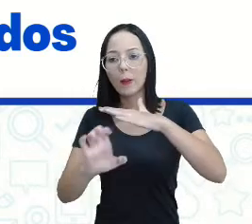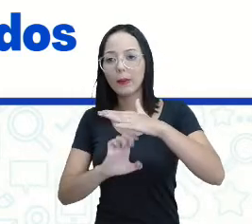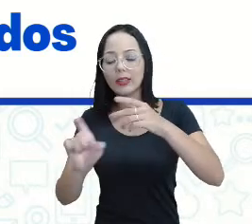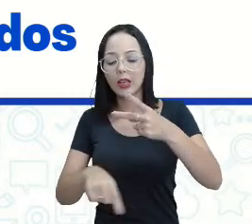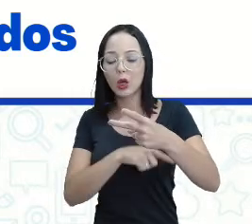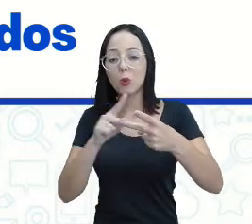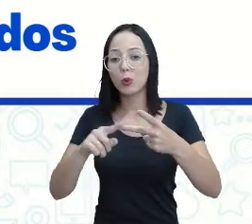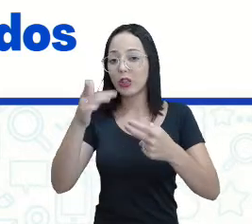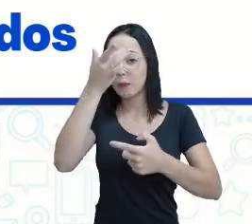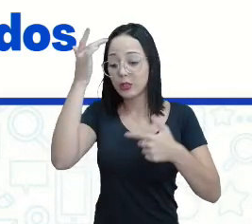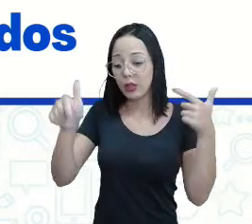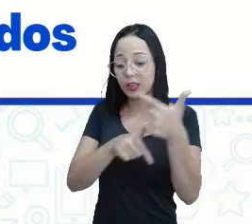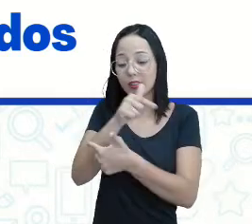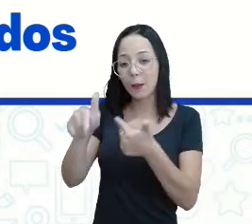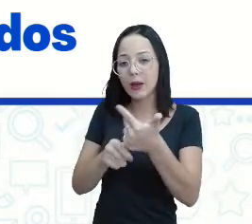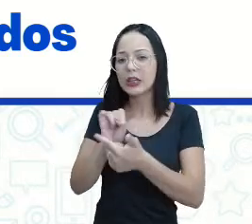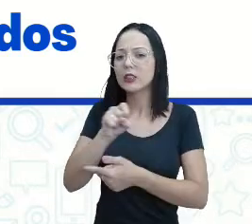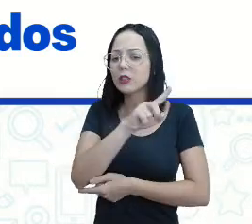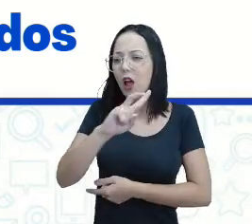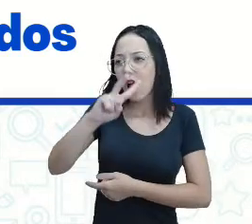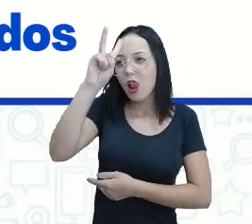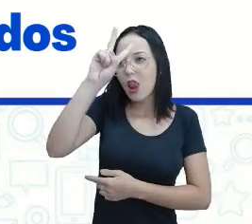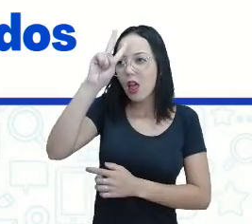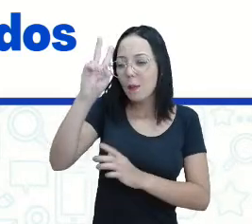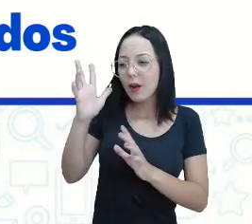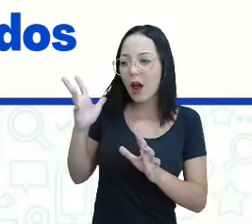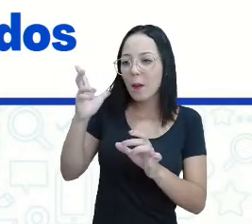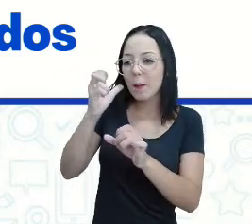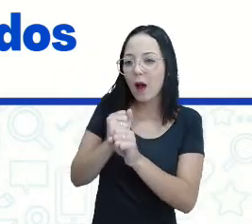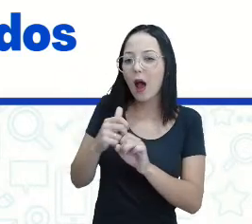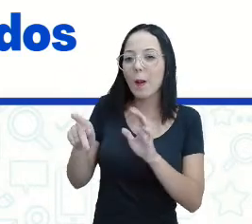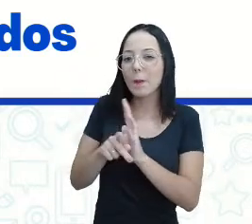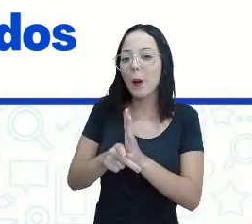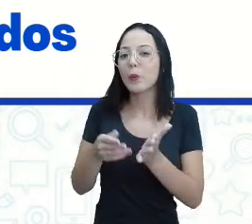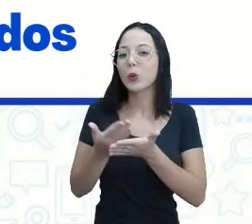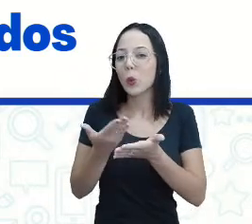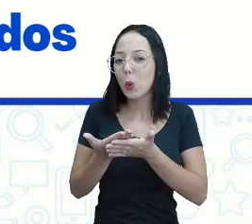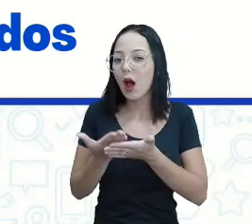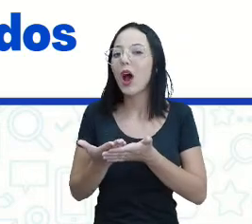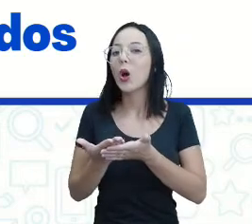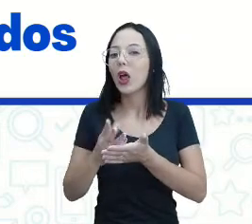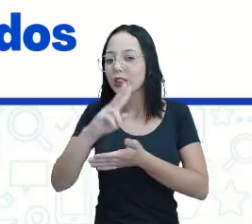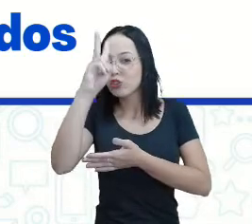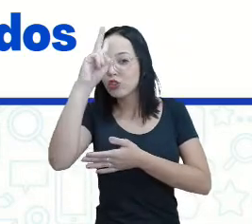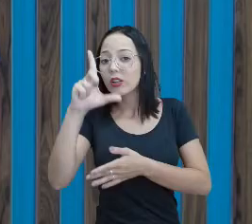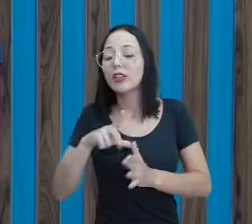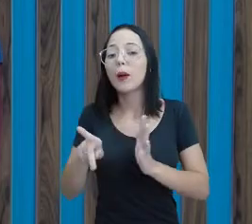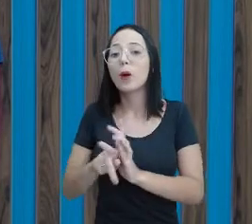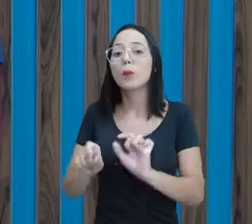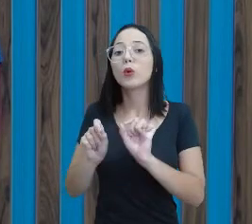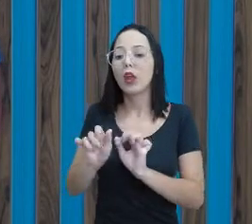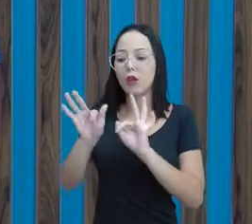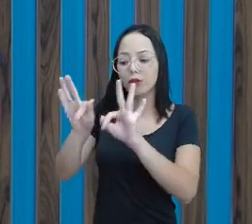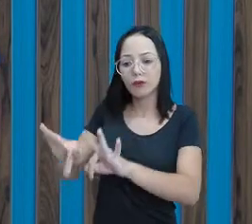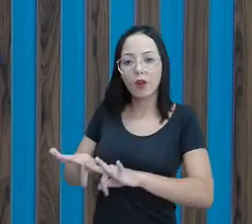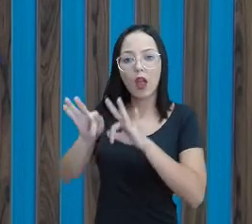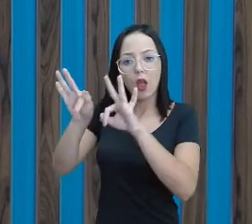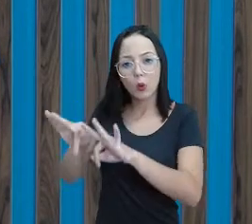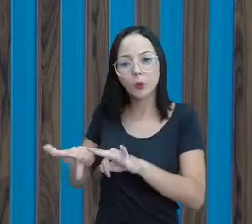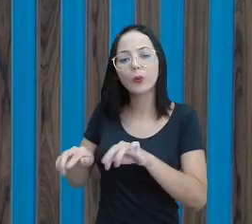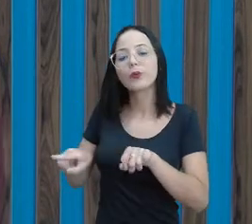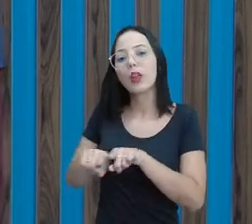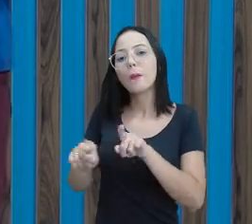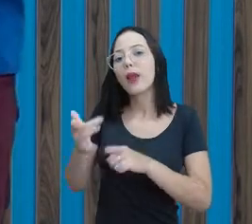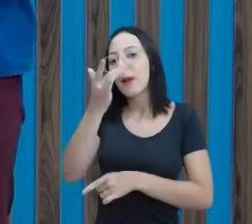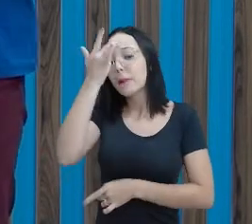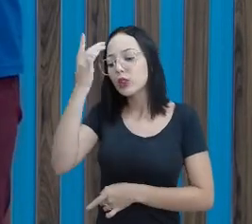você remeter um pouquinho para as aulas de história, lá no sistema feudal também existia essa questão. Tinha o feudo, tá? Que era o senhor proprietário das